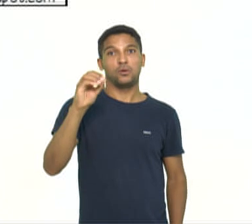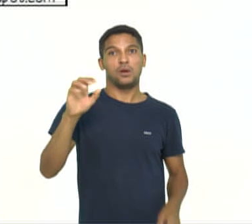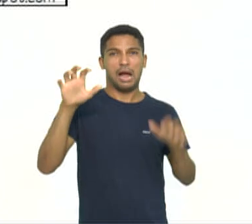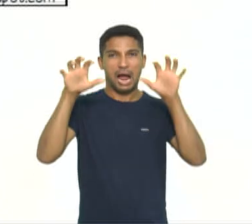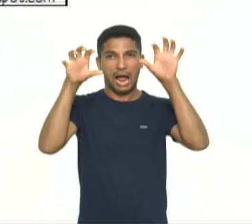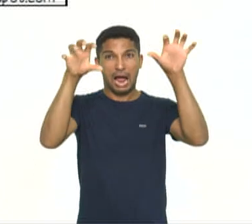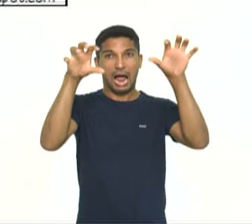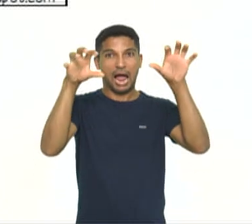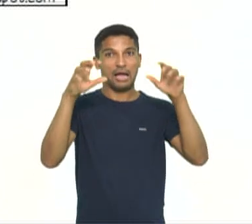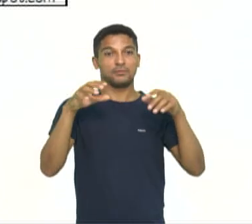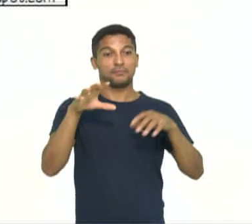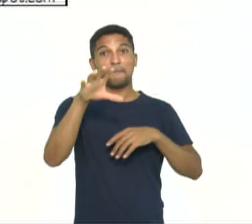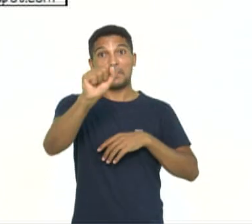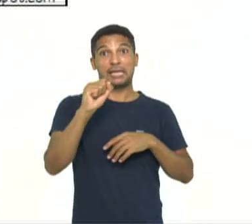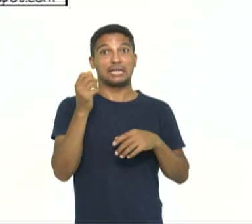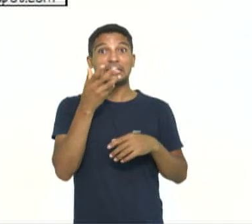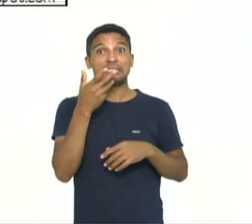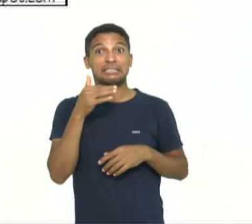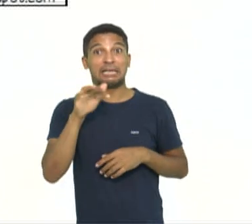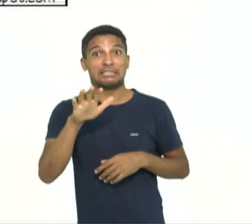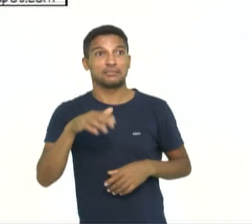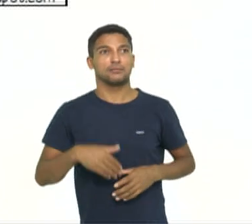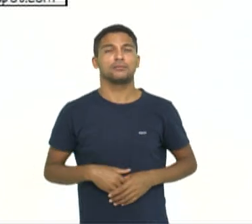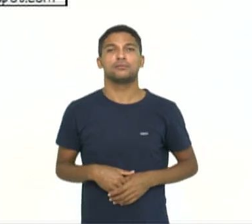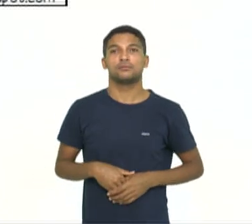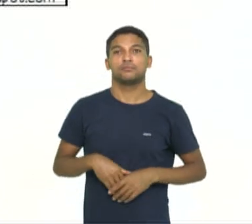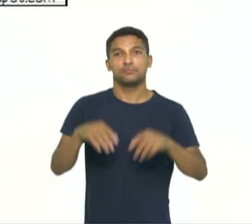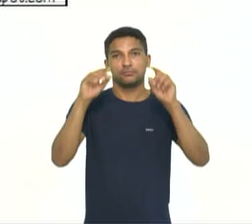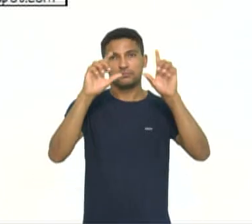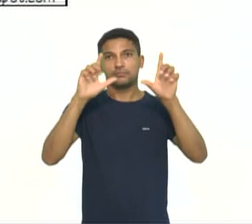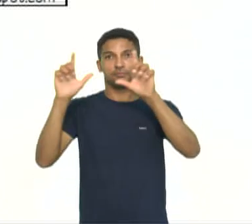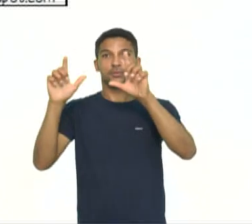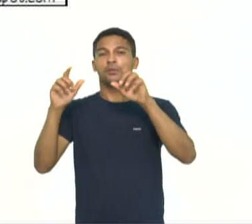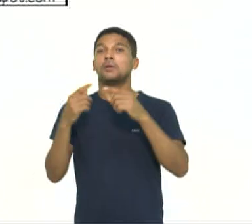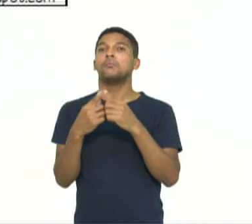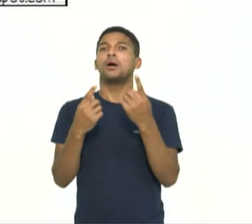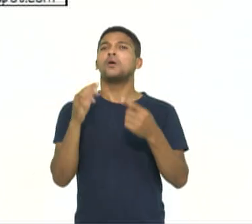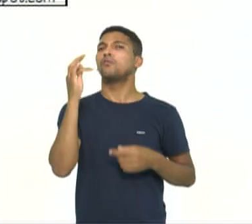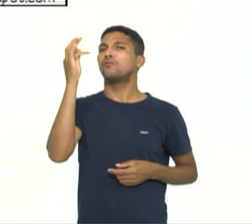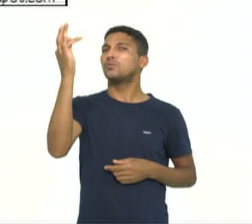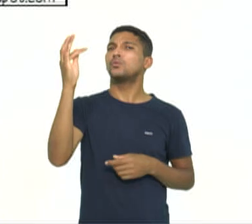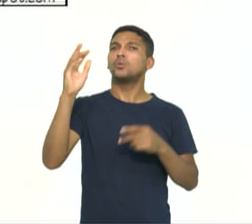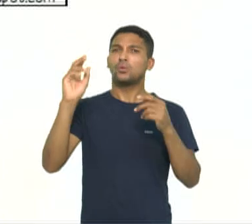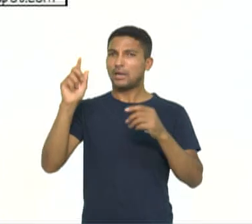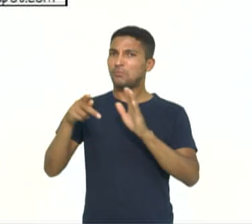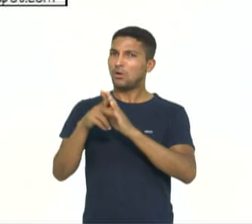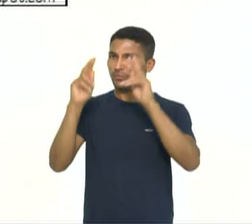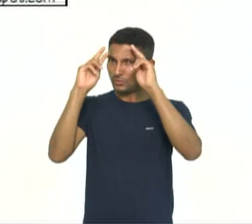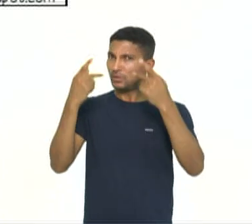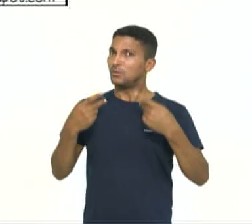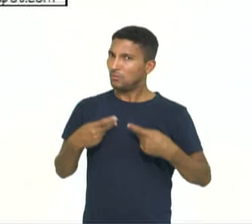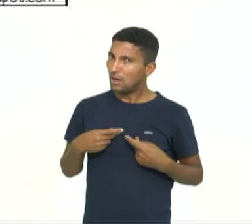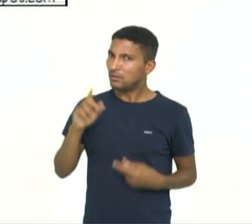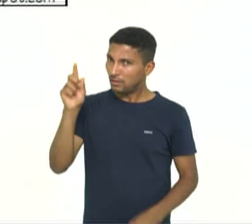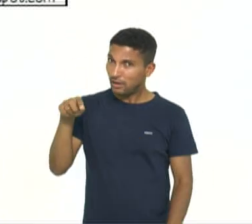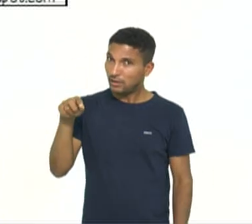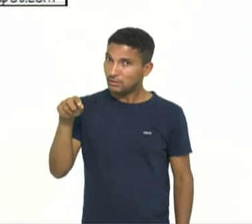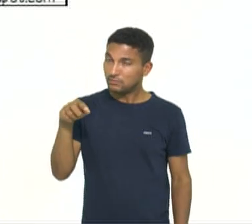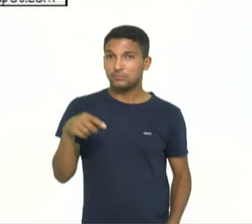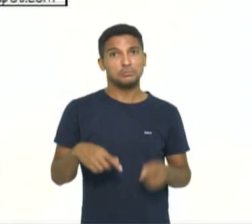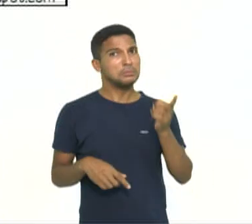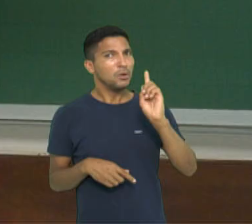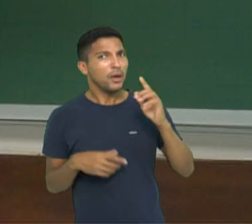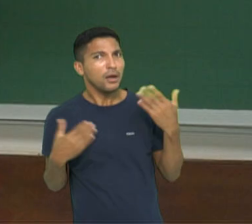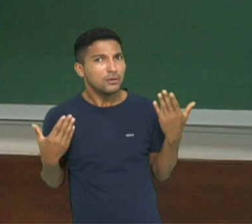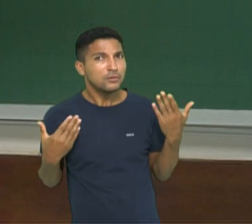somos? Carne de imprensa. É isso o que nós somos. Né? Então, uma tirinha aqui para a gente refletir sobre